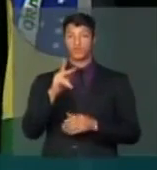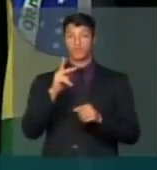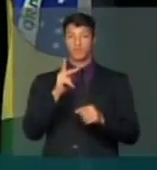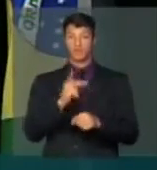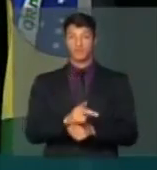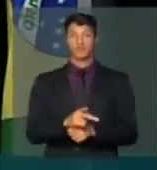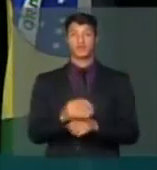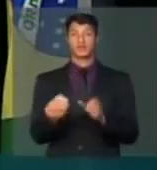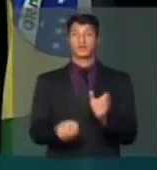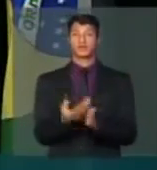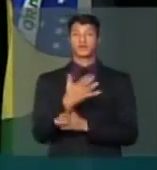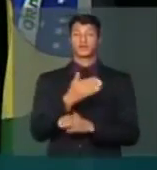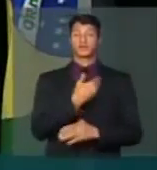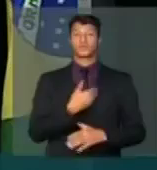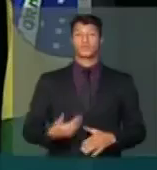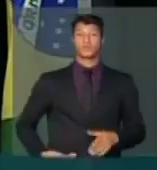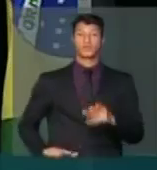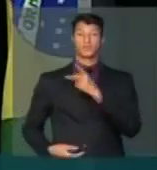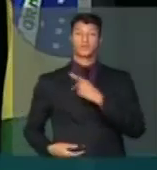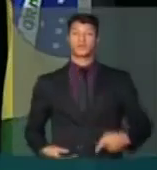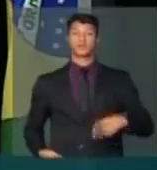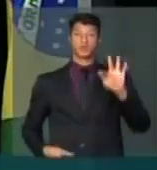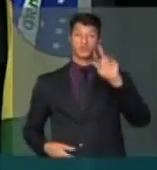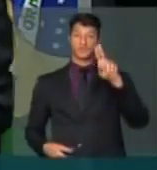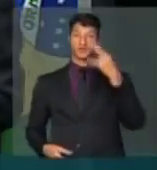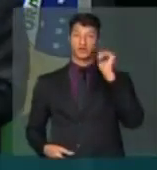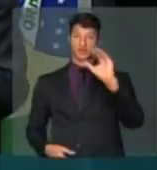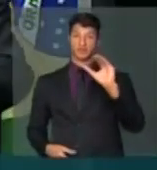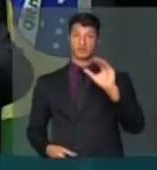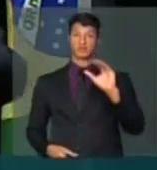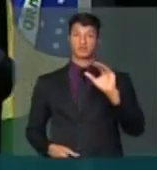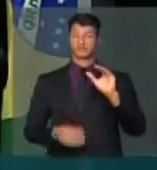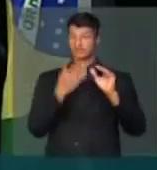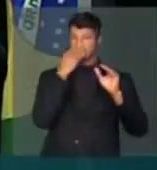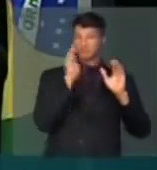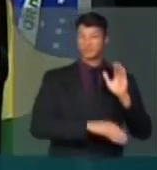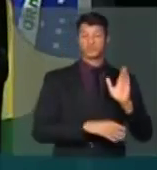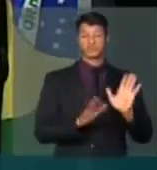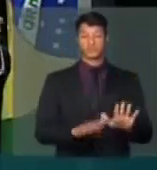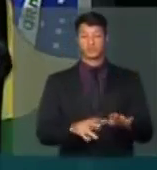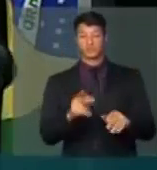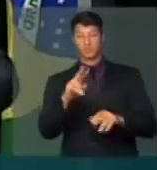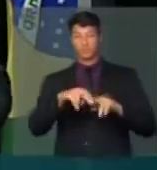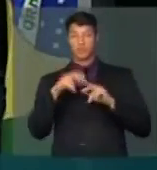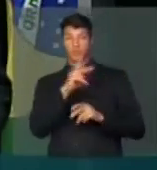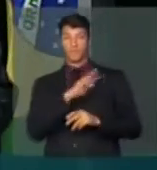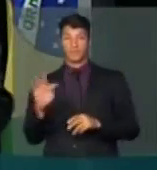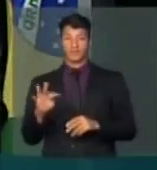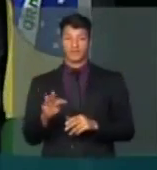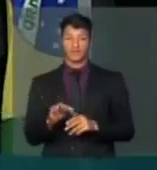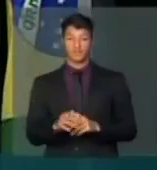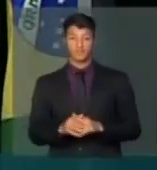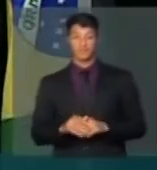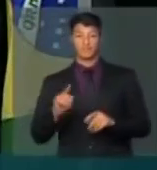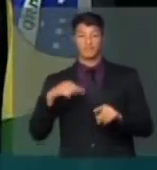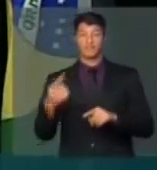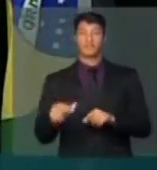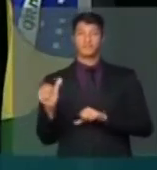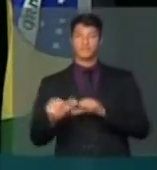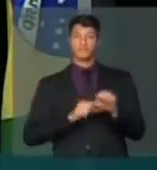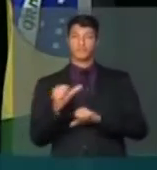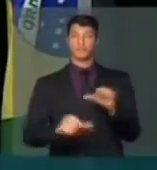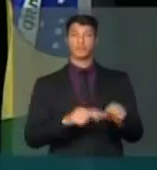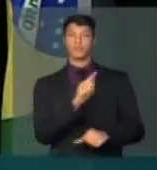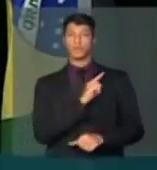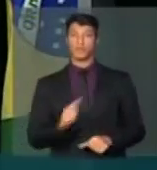previdenciário, criado lá no governo do presidente Fernando Henrique Cardoso, abominado pelo PT. Depois mudou o